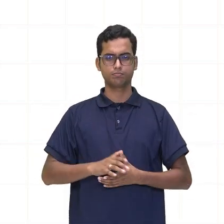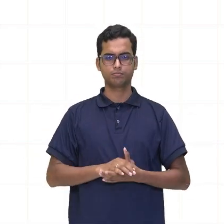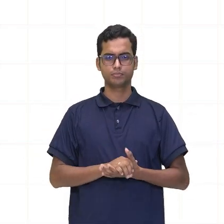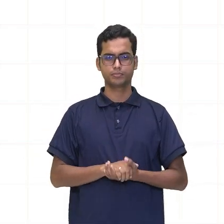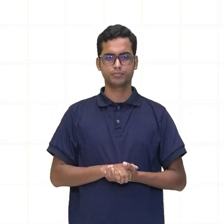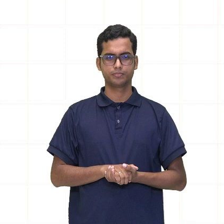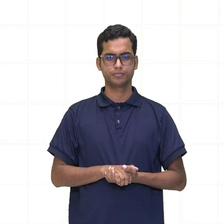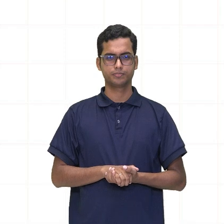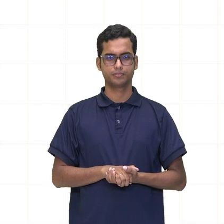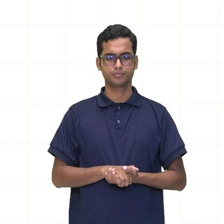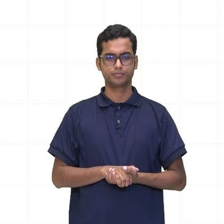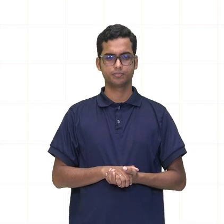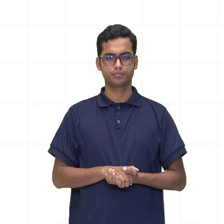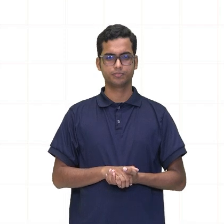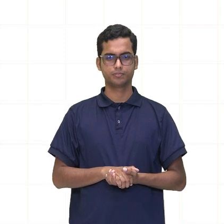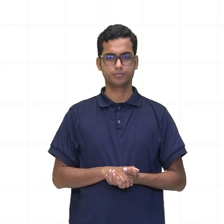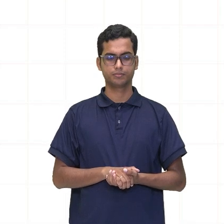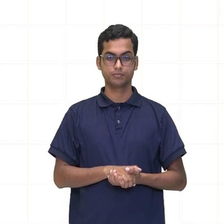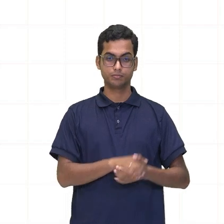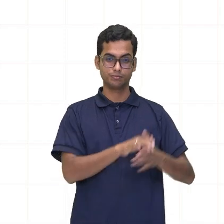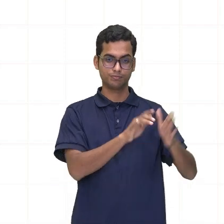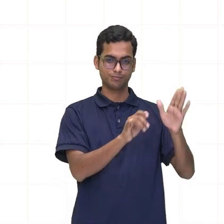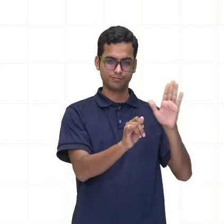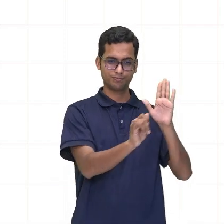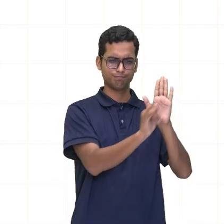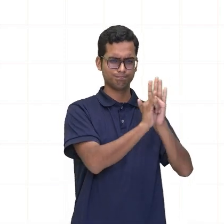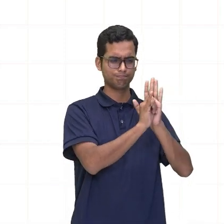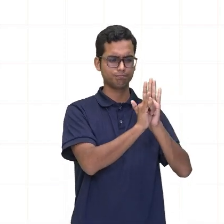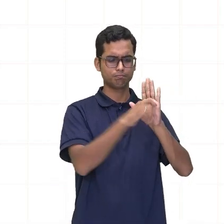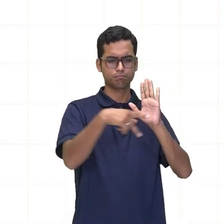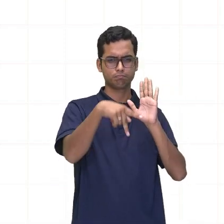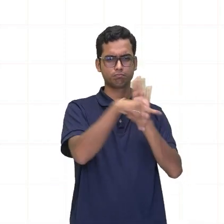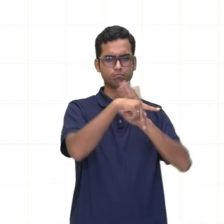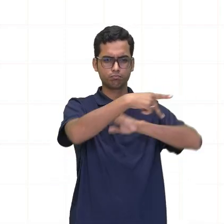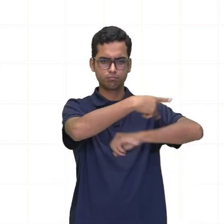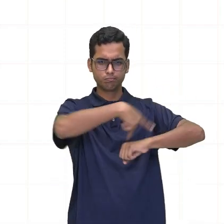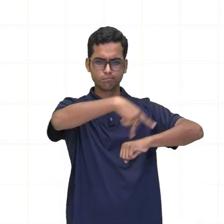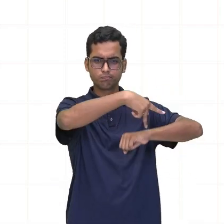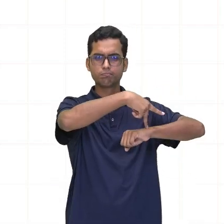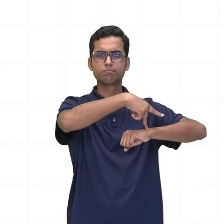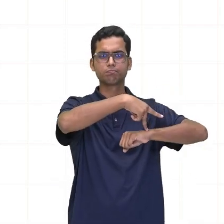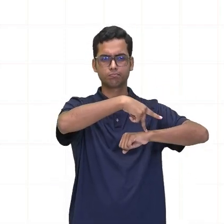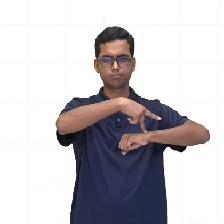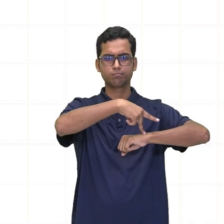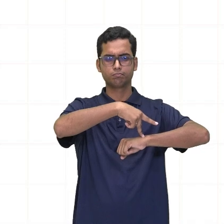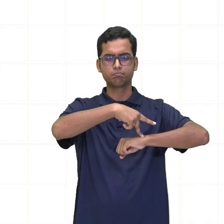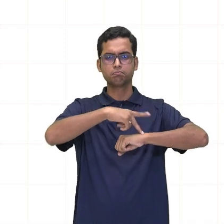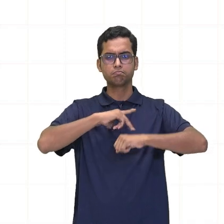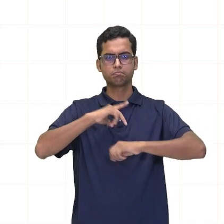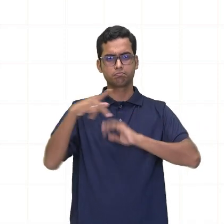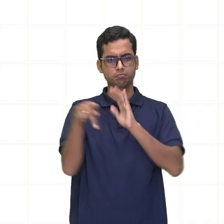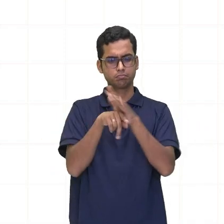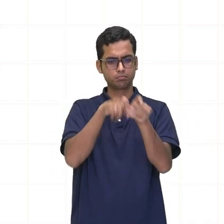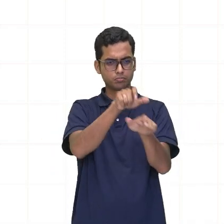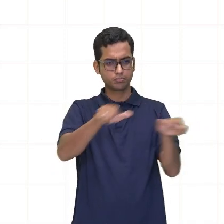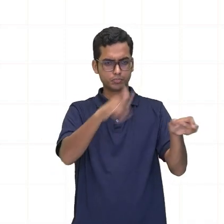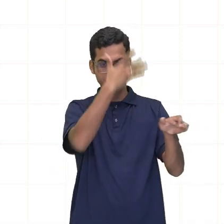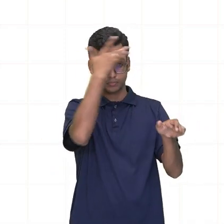O surgimento de uma identidade nacional compartilhada entre os habitantes de uma região, ele